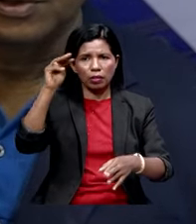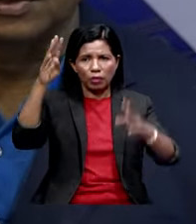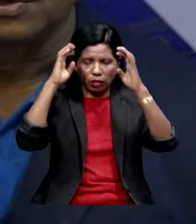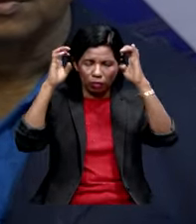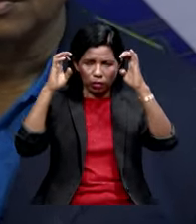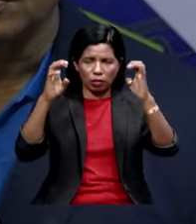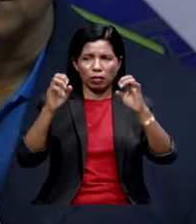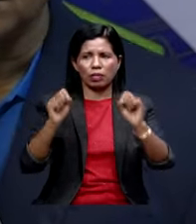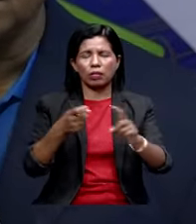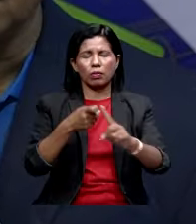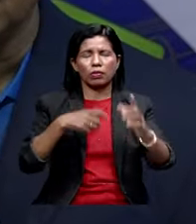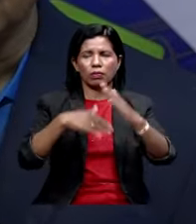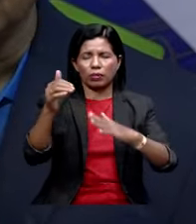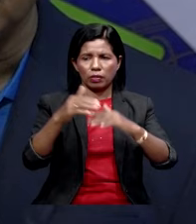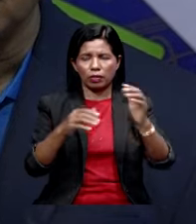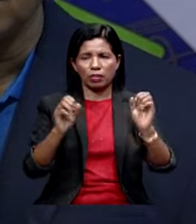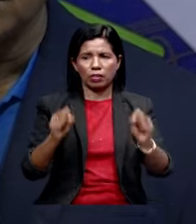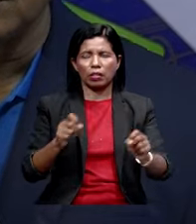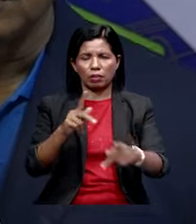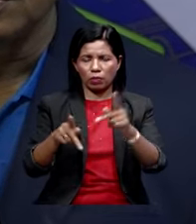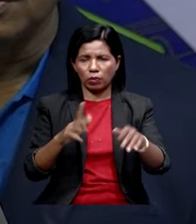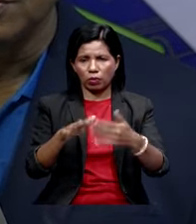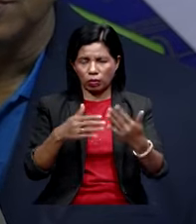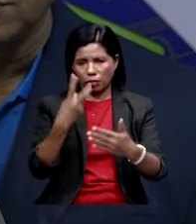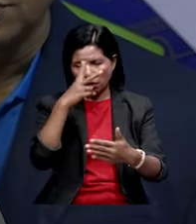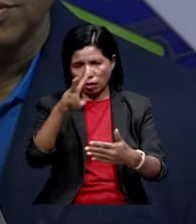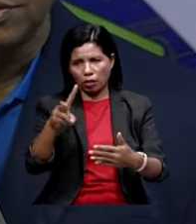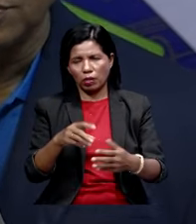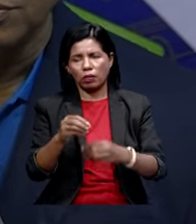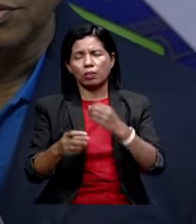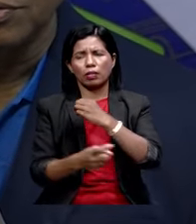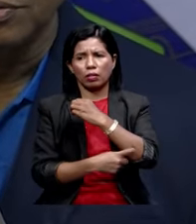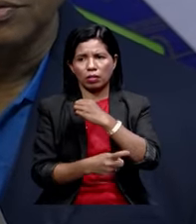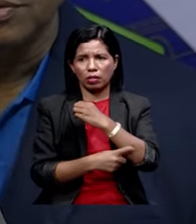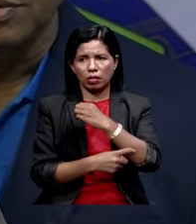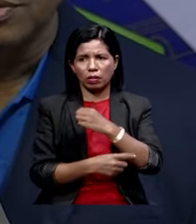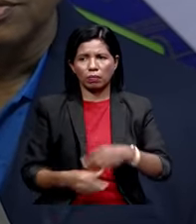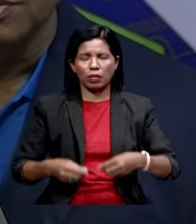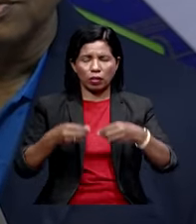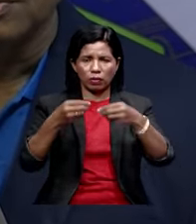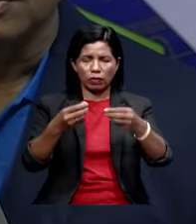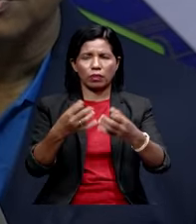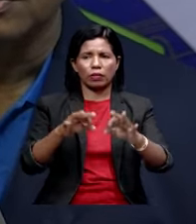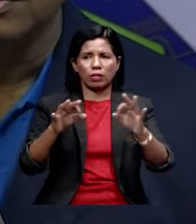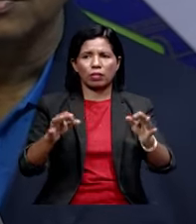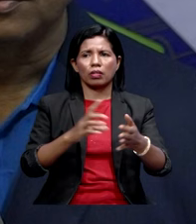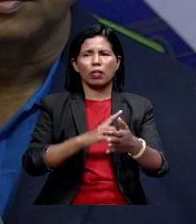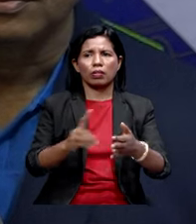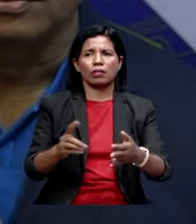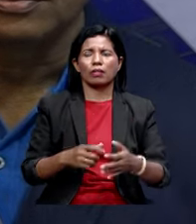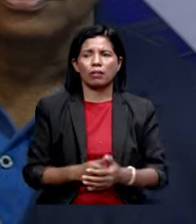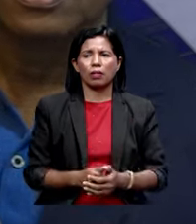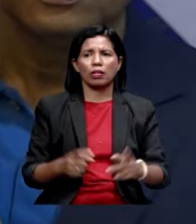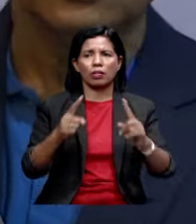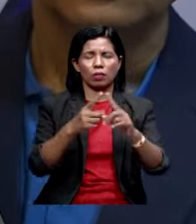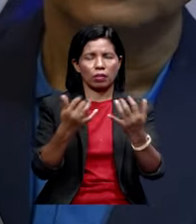ministério de hoje infraestrutura se engenheiro sira se ba identificar né. Sensação uma sensação é o primeiro forte ona chamada atenção. Mas